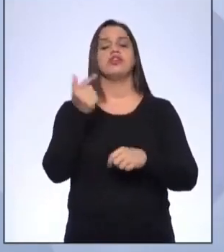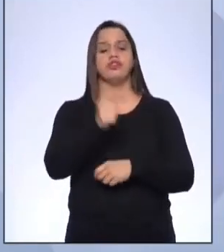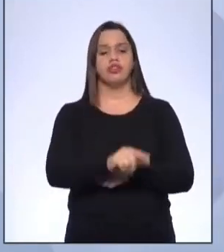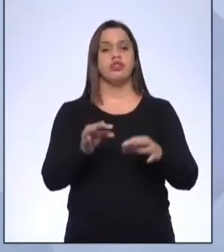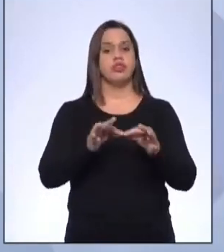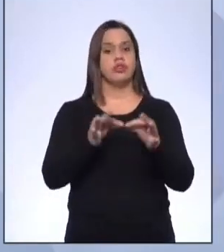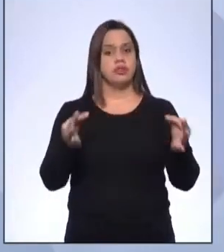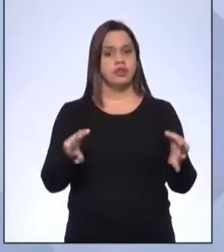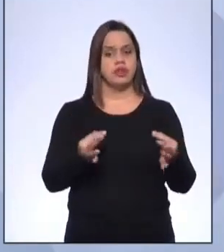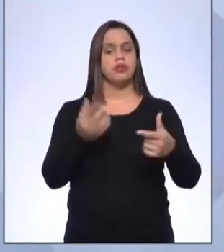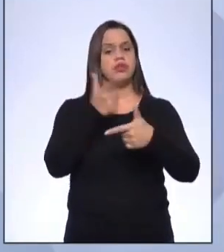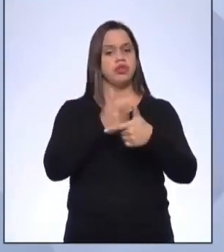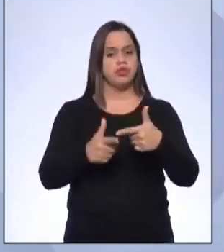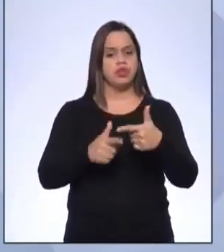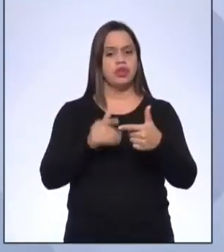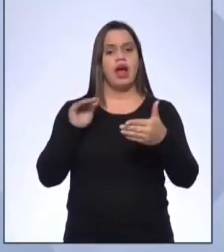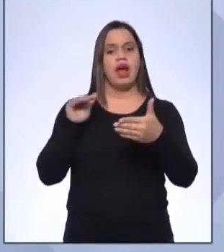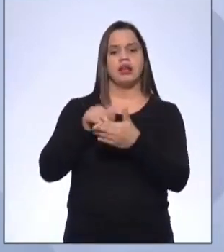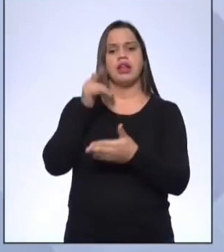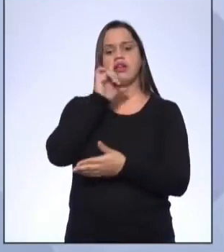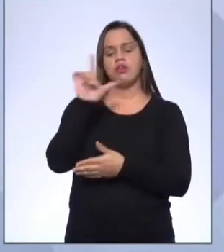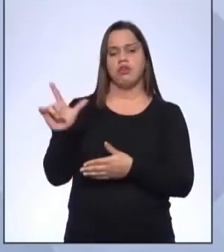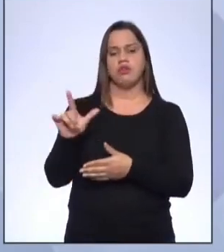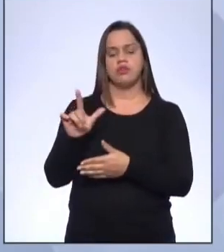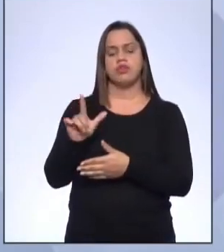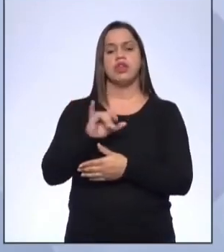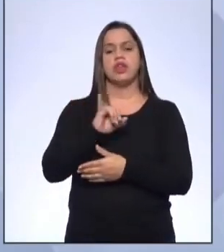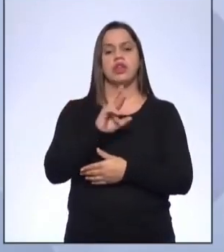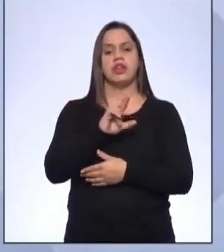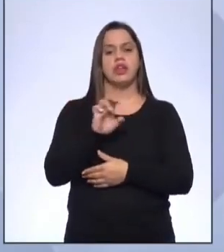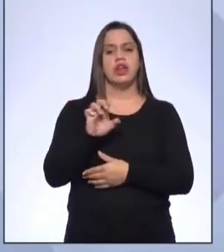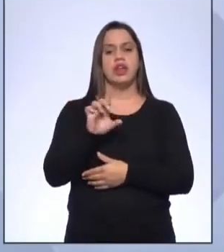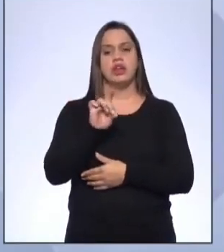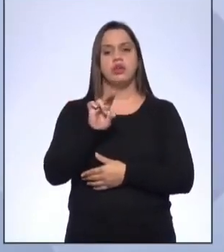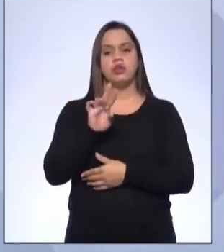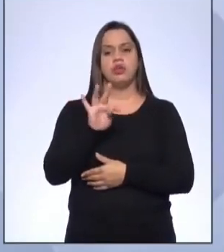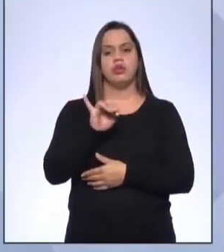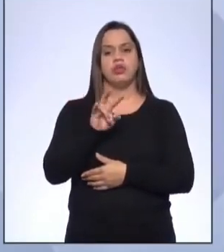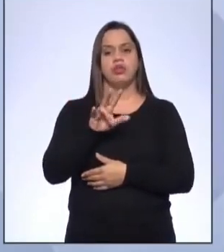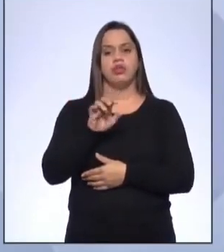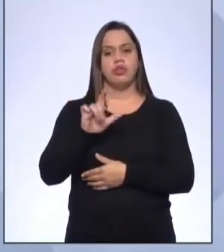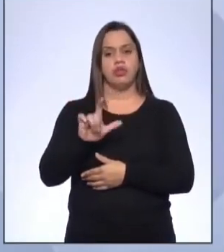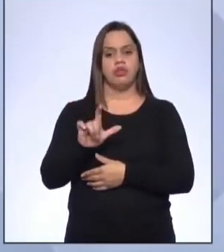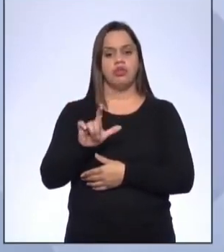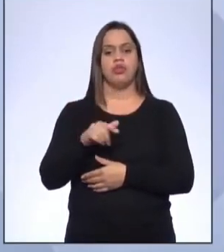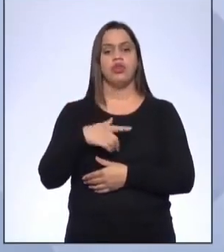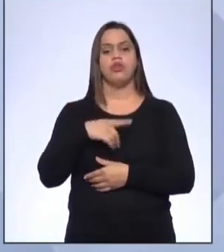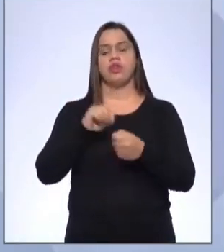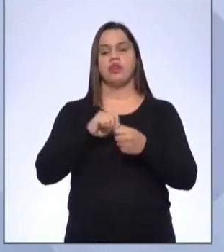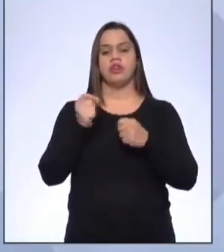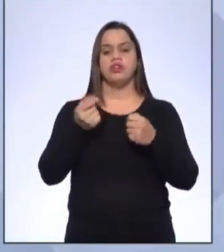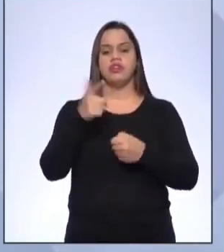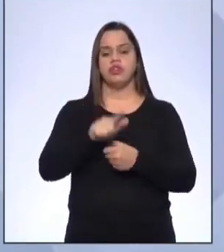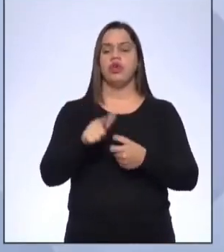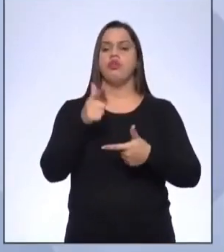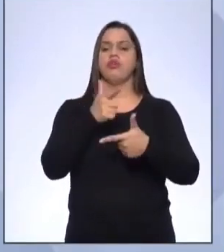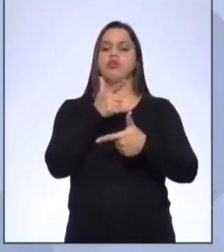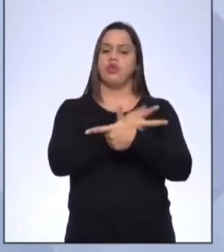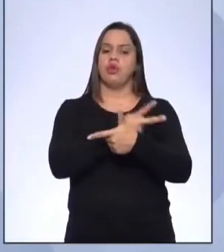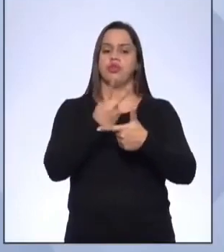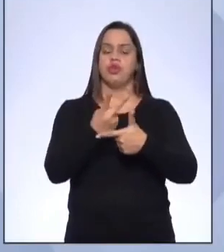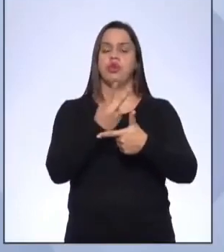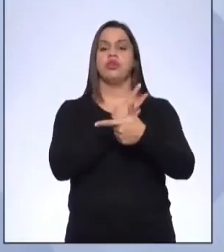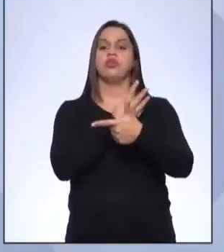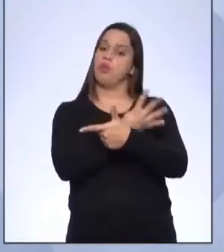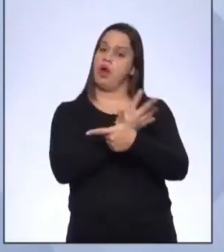até torná-la irredutível. Aqui, no caso, simplificaria por 2 e por 2, chegando 1 sobre 2, também conhecido como